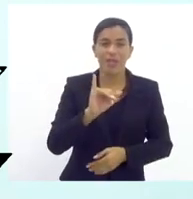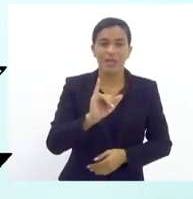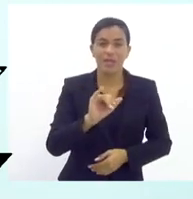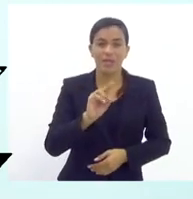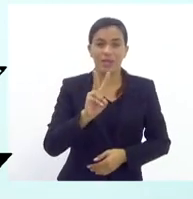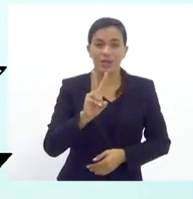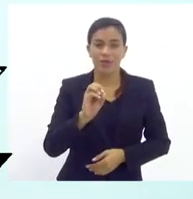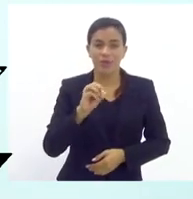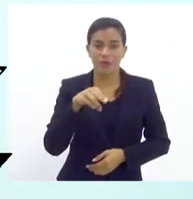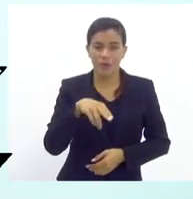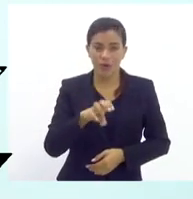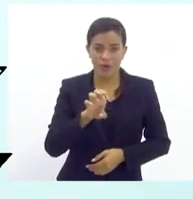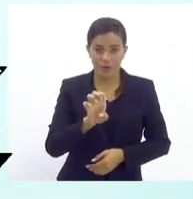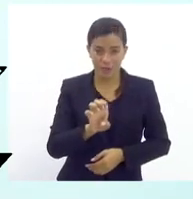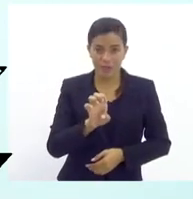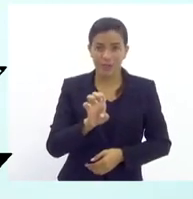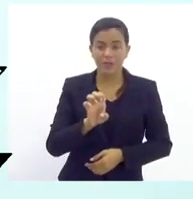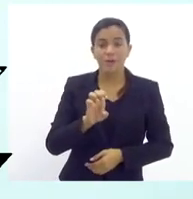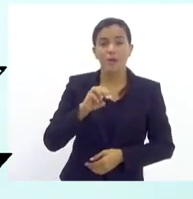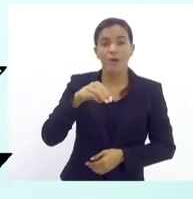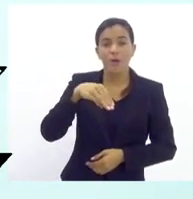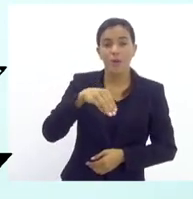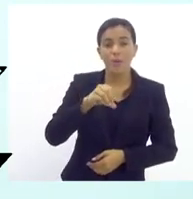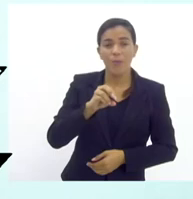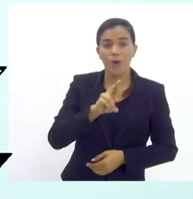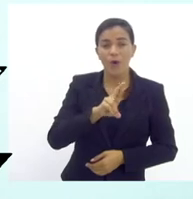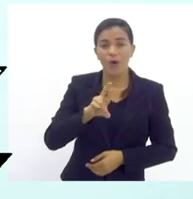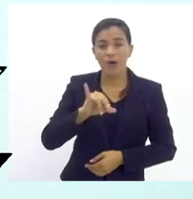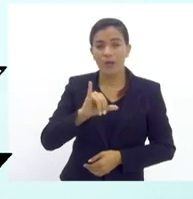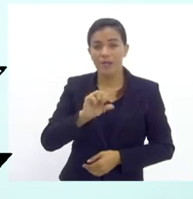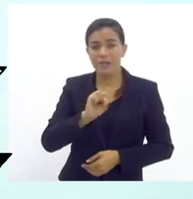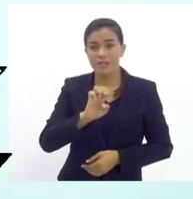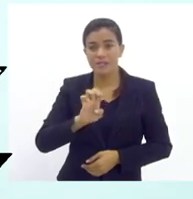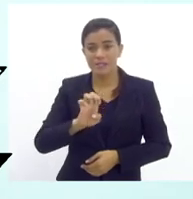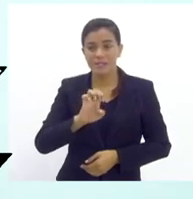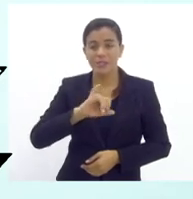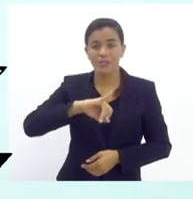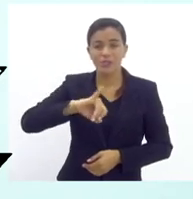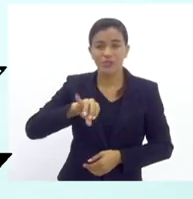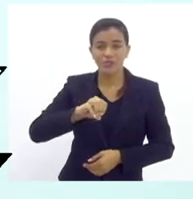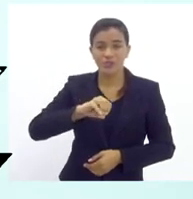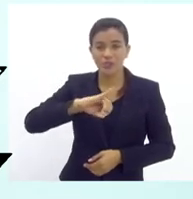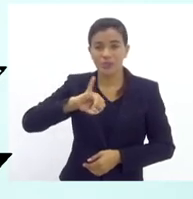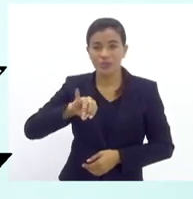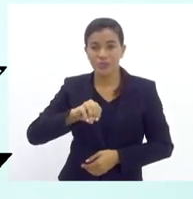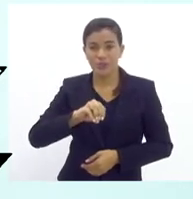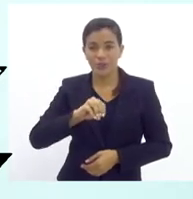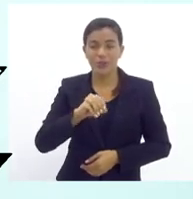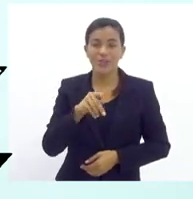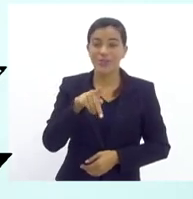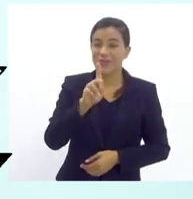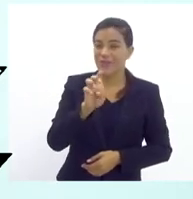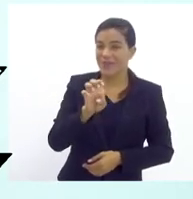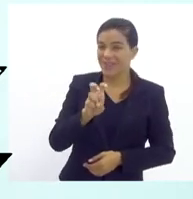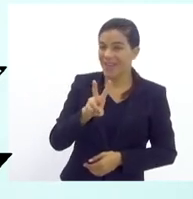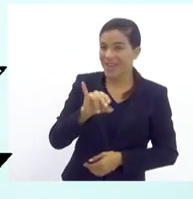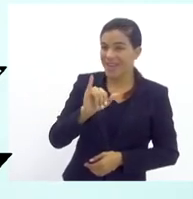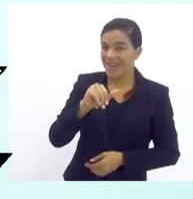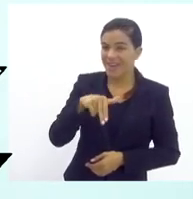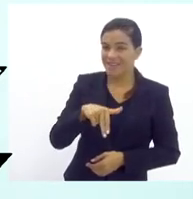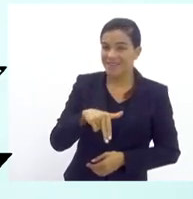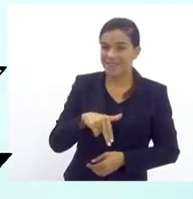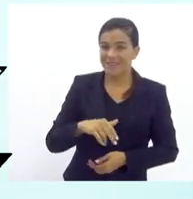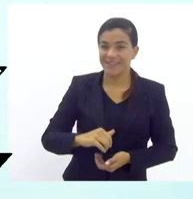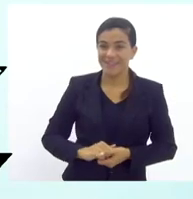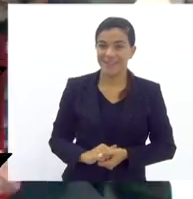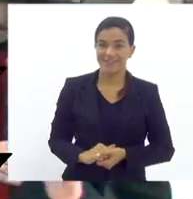fazer uma saudação conosco chamar morri e se chamar Jojo e chamar também o pequeno Kevin que tá mais estiloso cada dia mais que